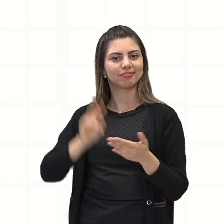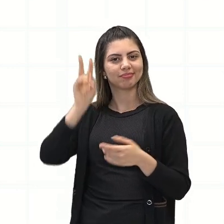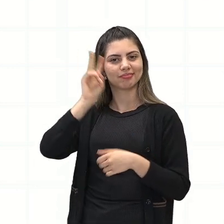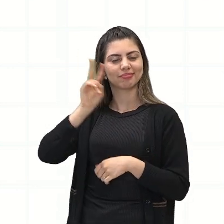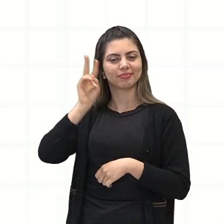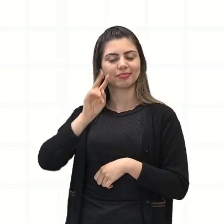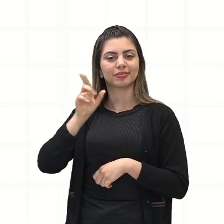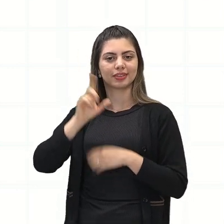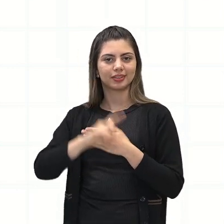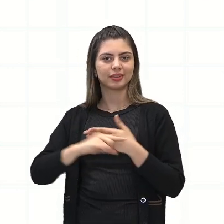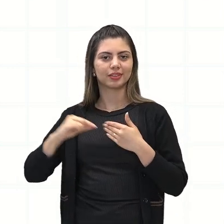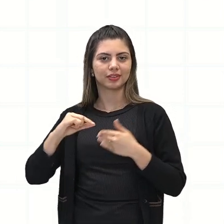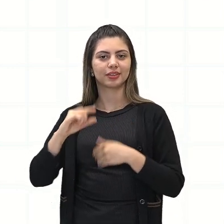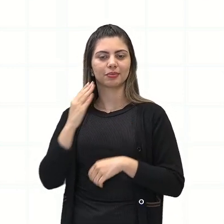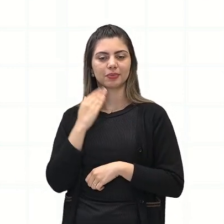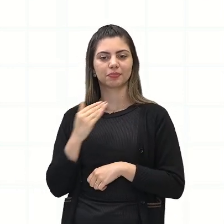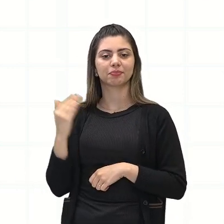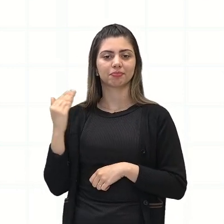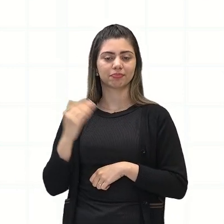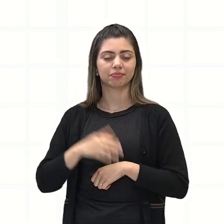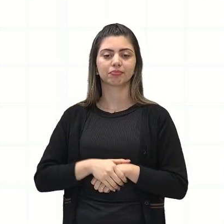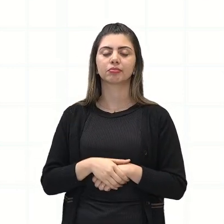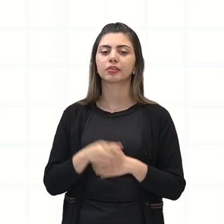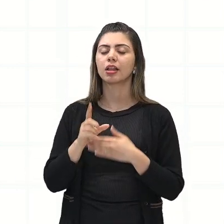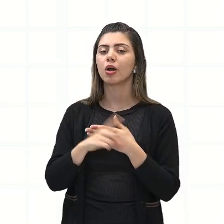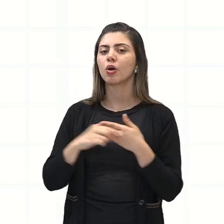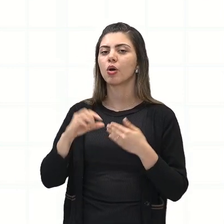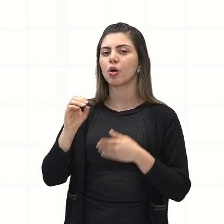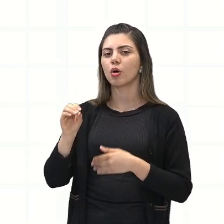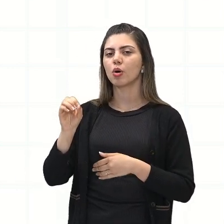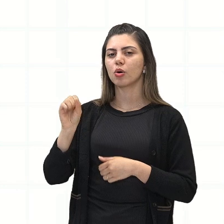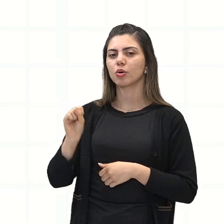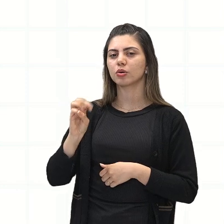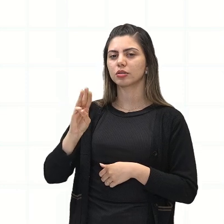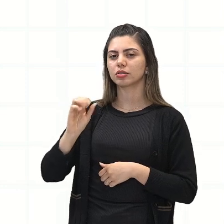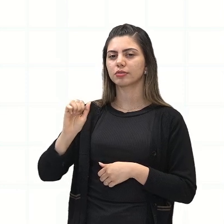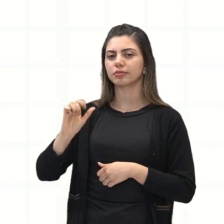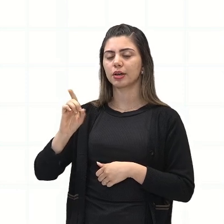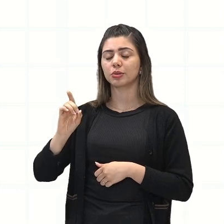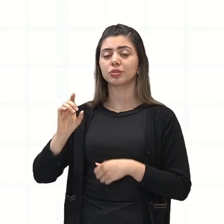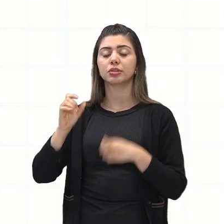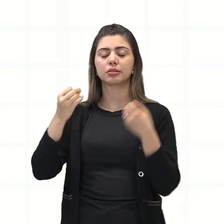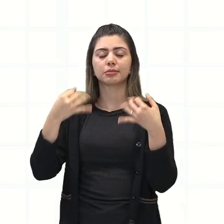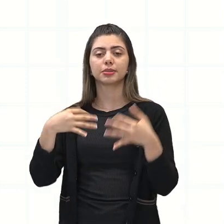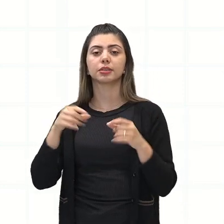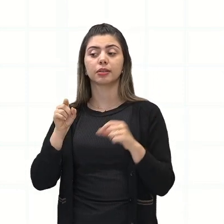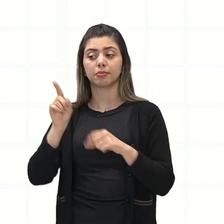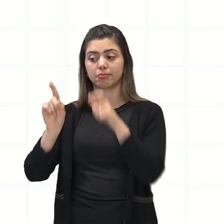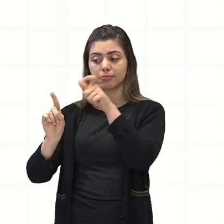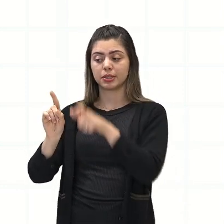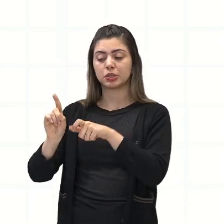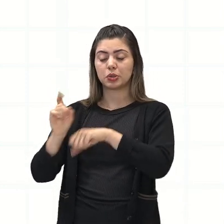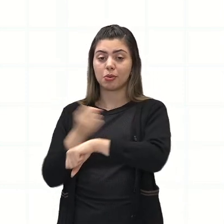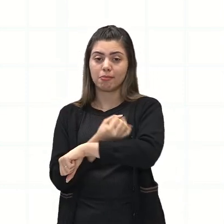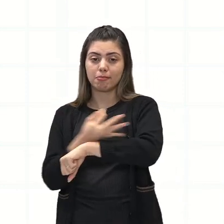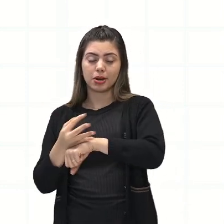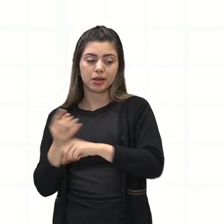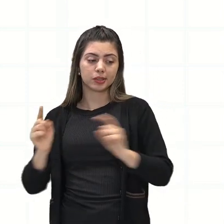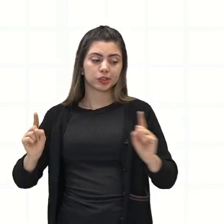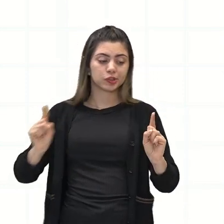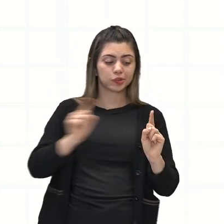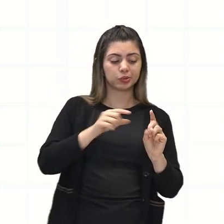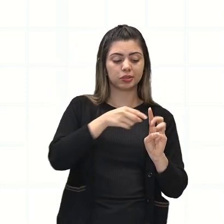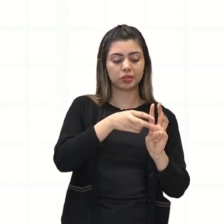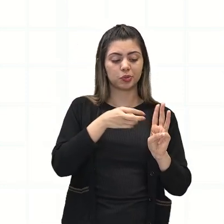pouco, do Oswald de Andrade, quando ele disse, né, que o homem branco chegou e aí despiu o